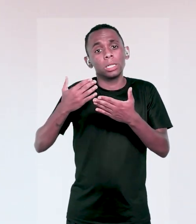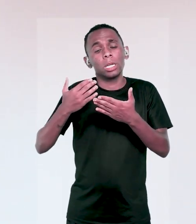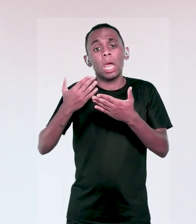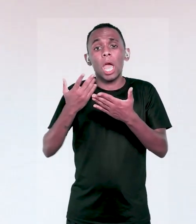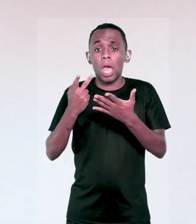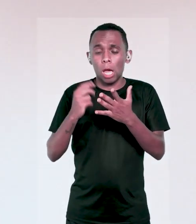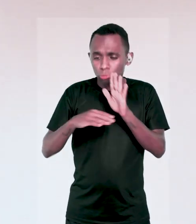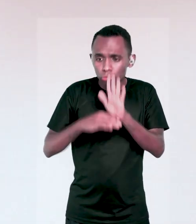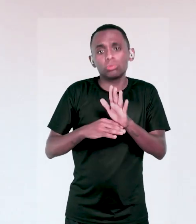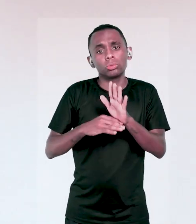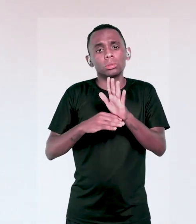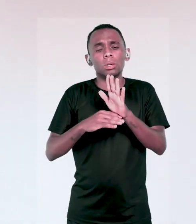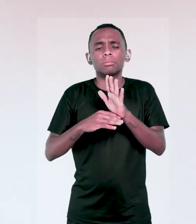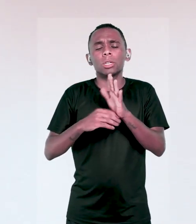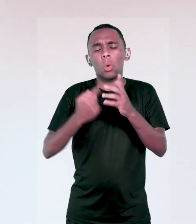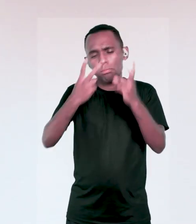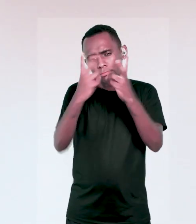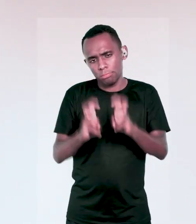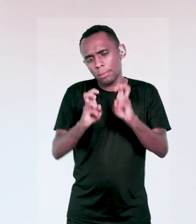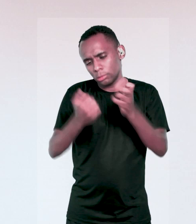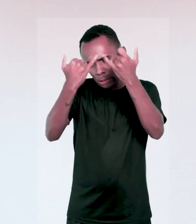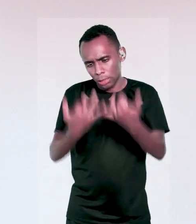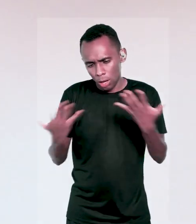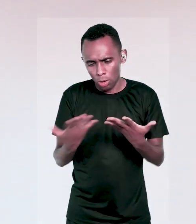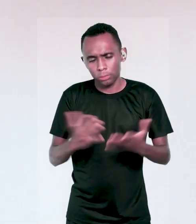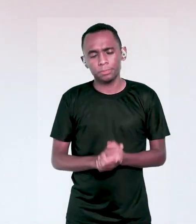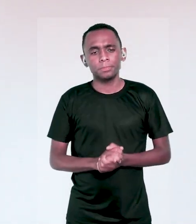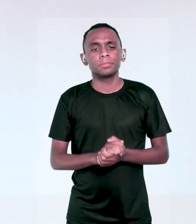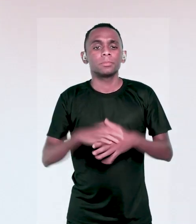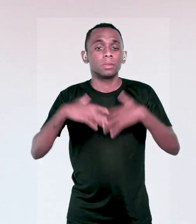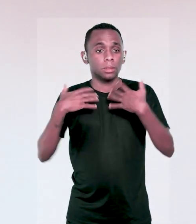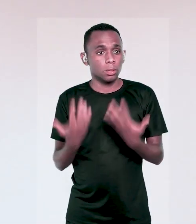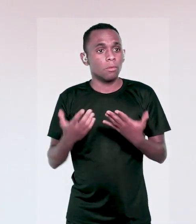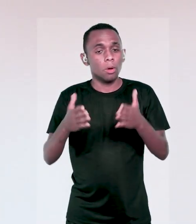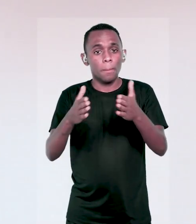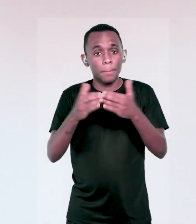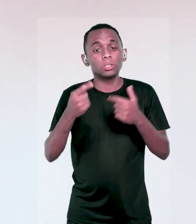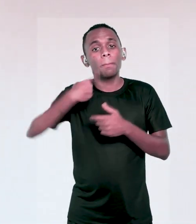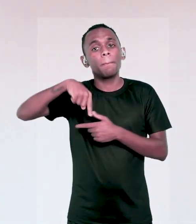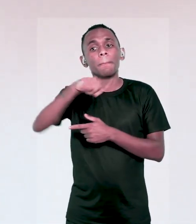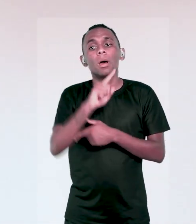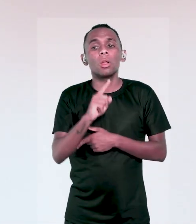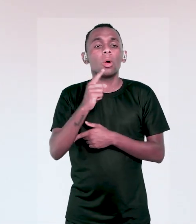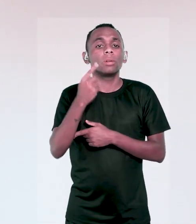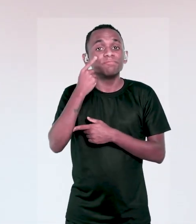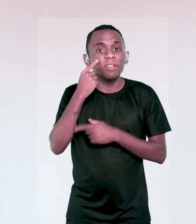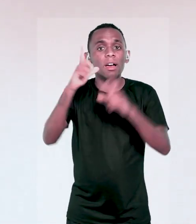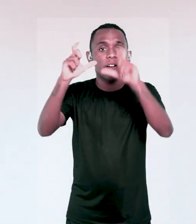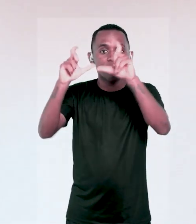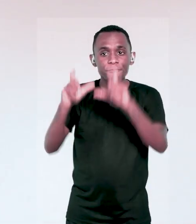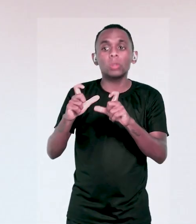Então, eu vou pedir para a gente ver essas fotos. As fotos fazem parte de uma